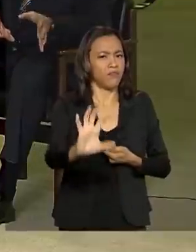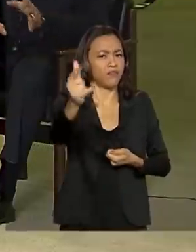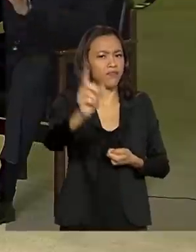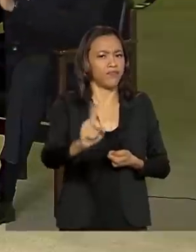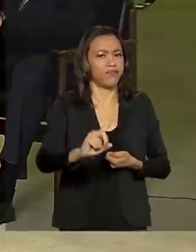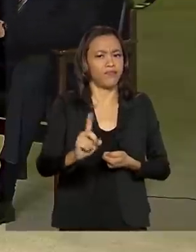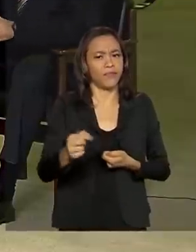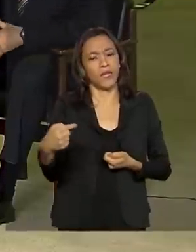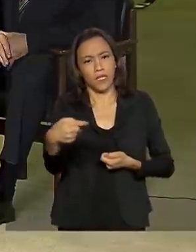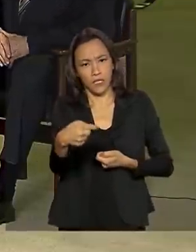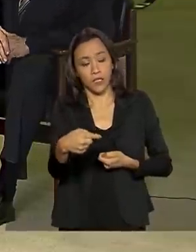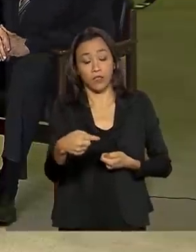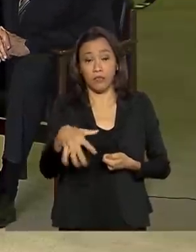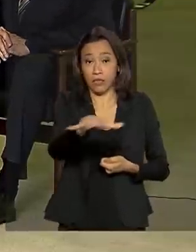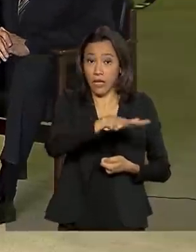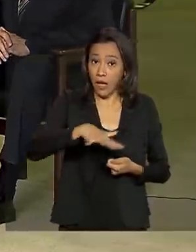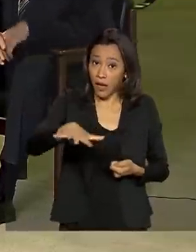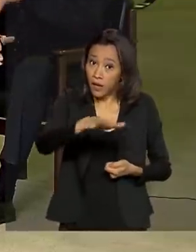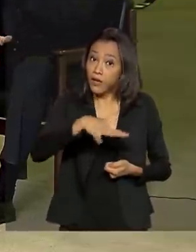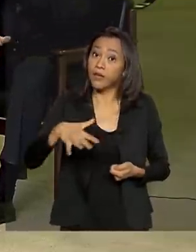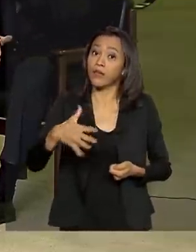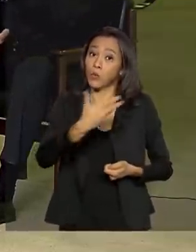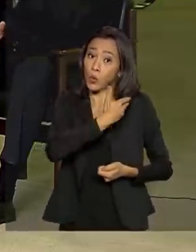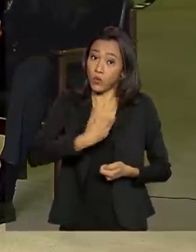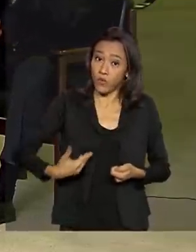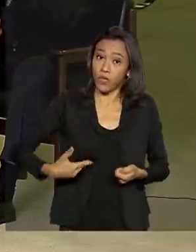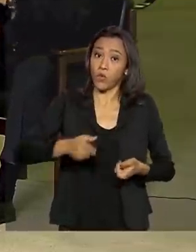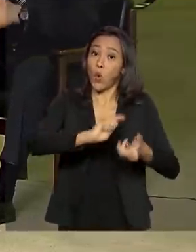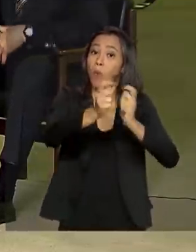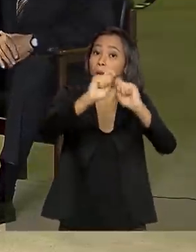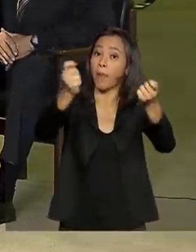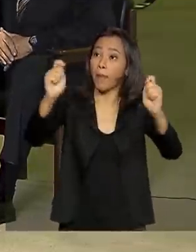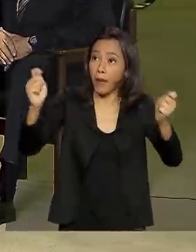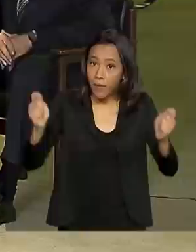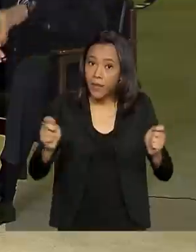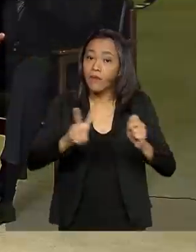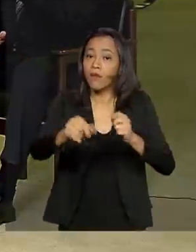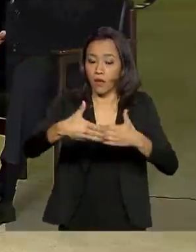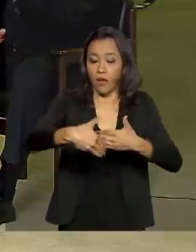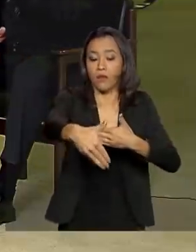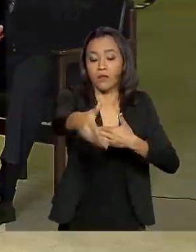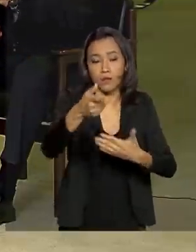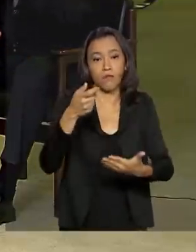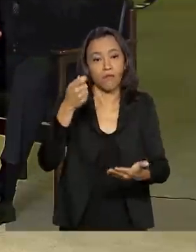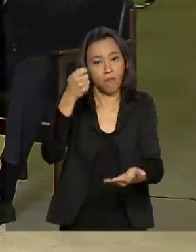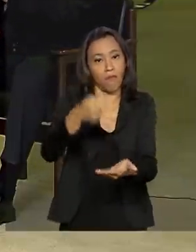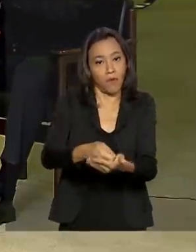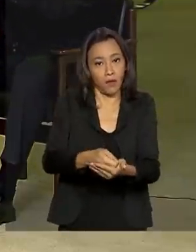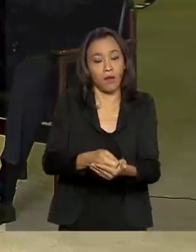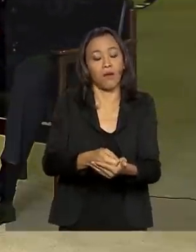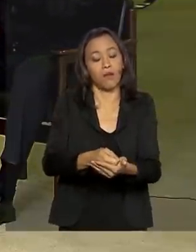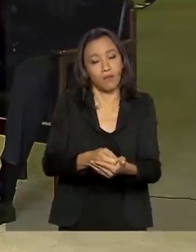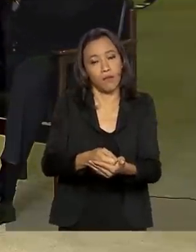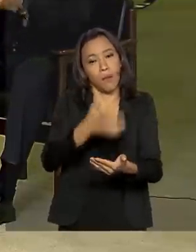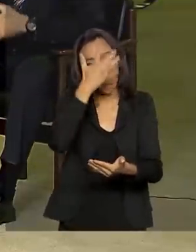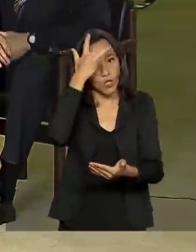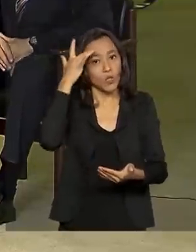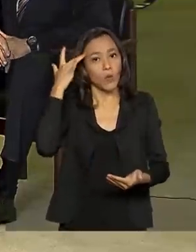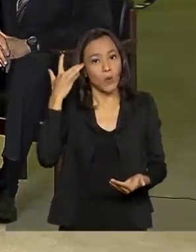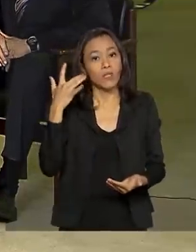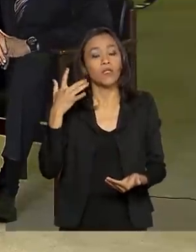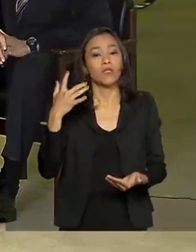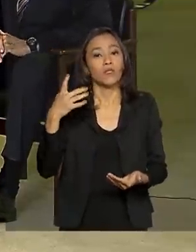área governamental com relação a esses pagamentos, principalmente, que vão ser feitos para pessoas que